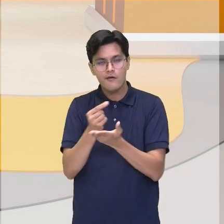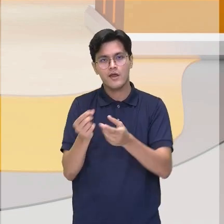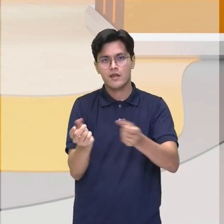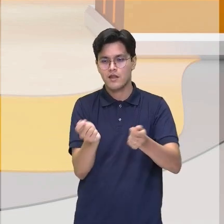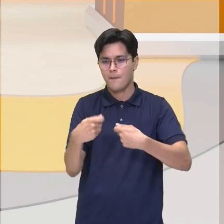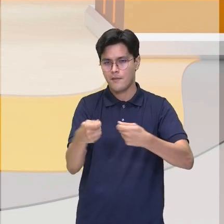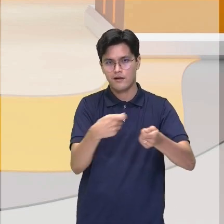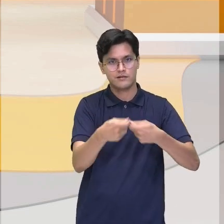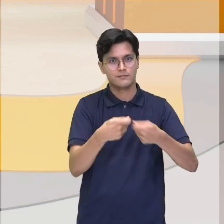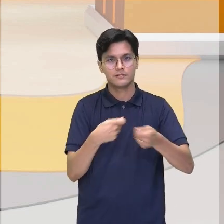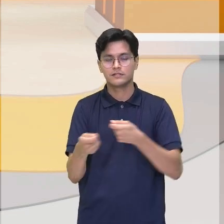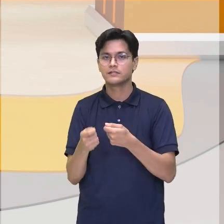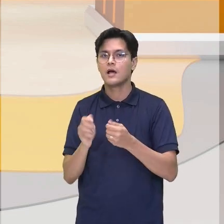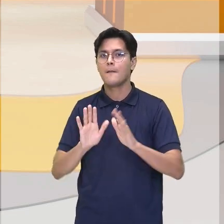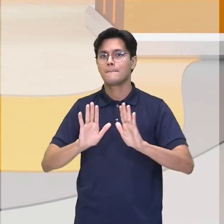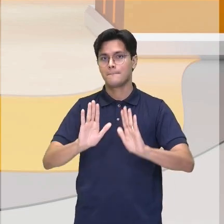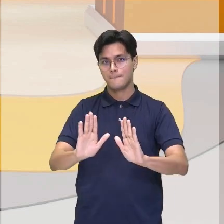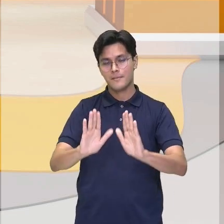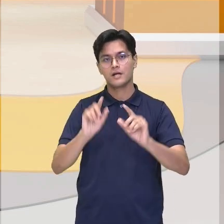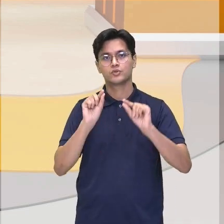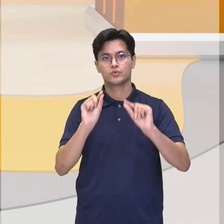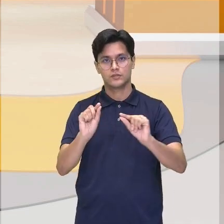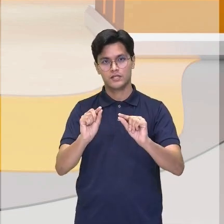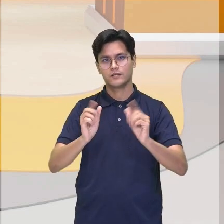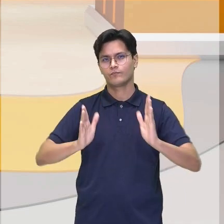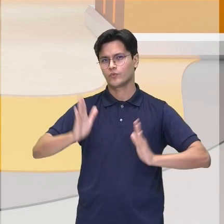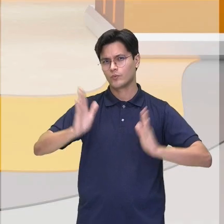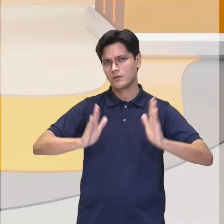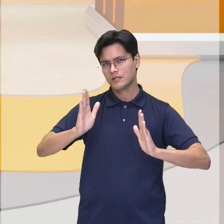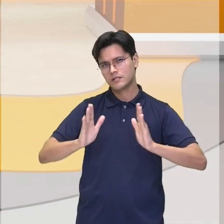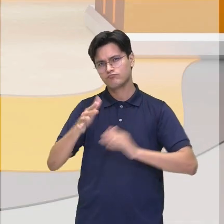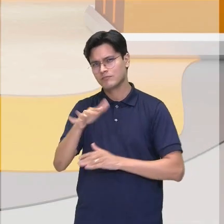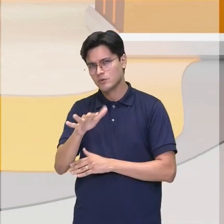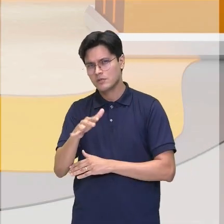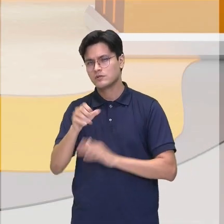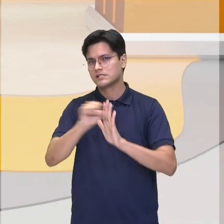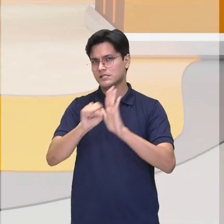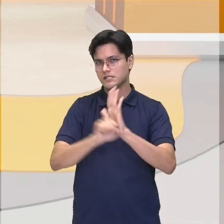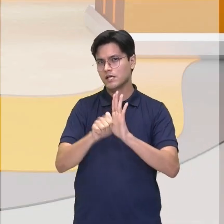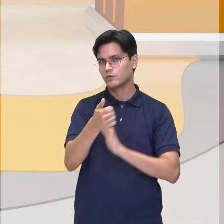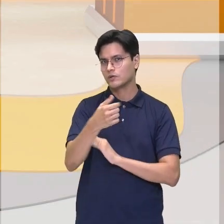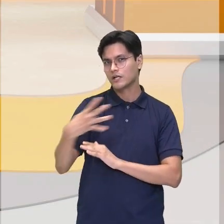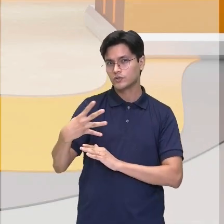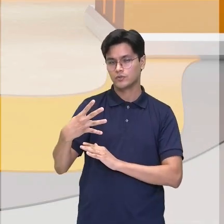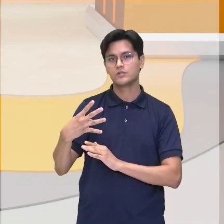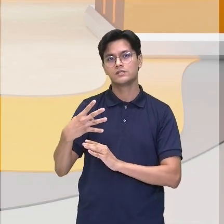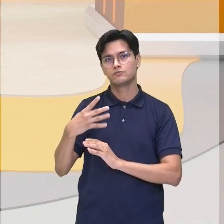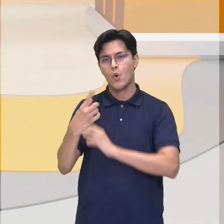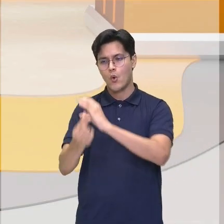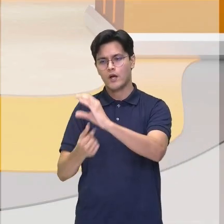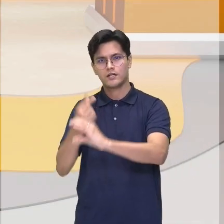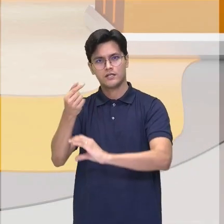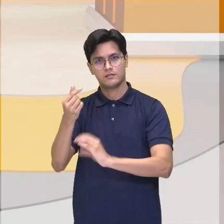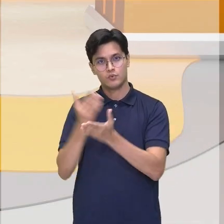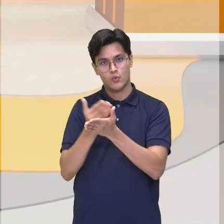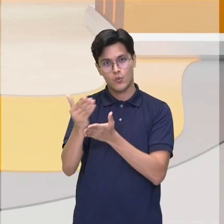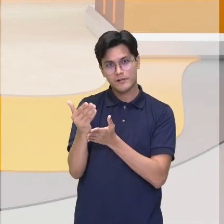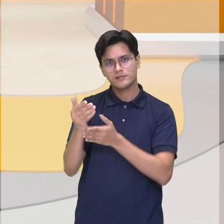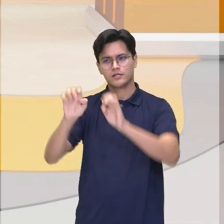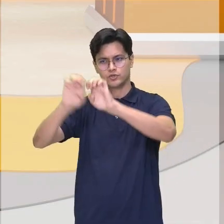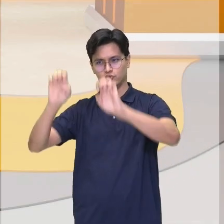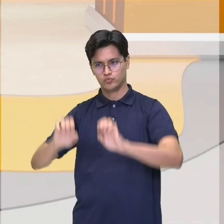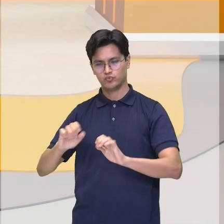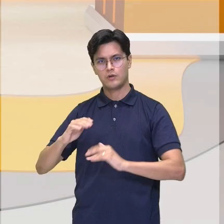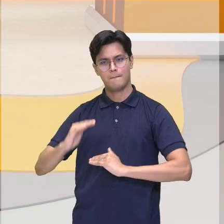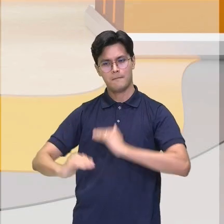crise do sistema feudal, assim, aproximadamente por volta do século XIV, o capitalismo ele vai começar a se estruturar.